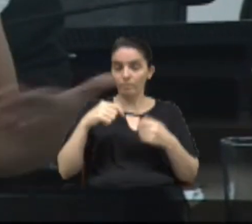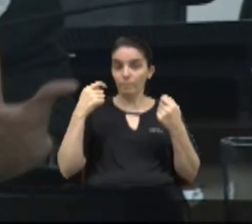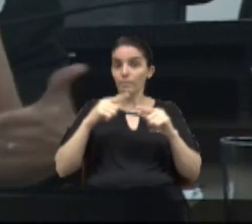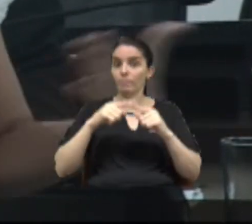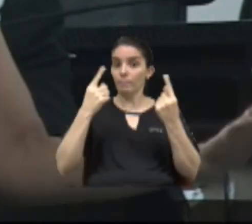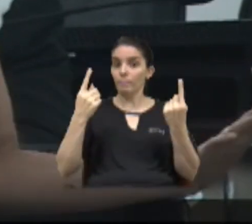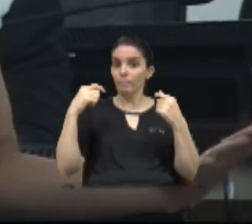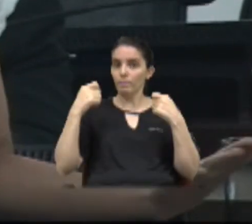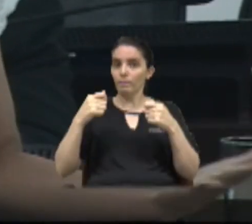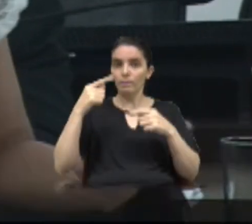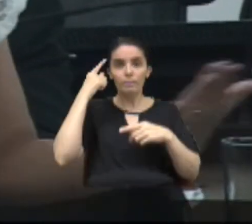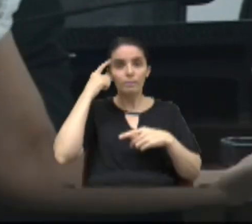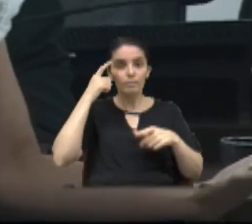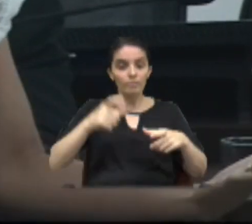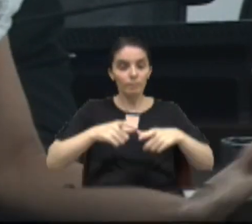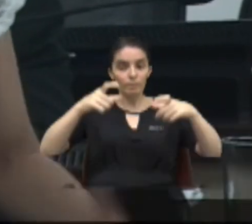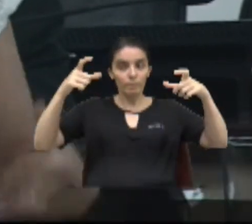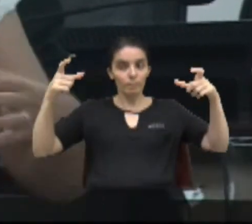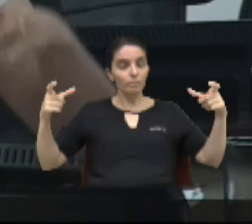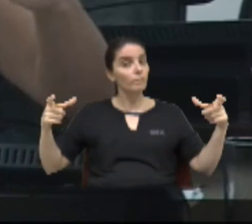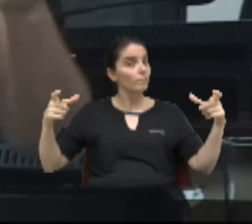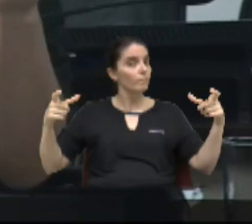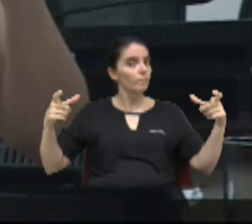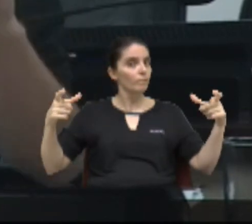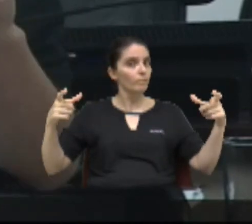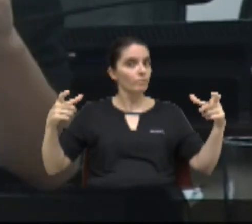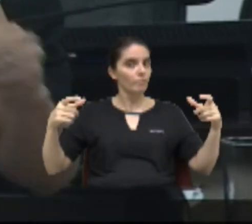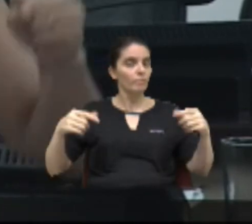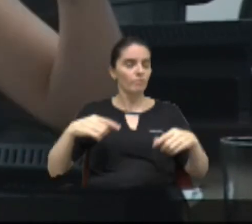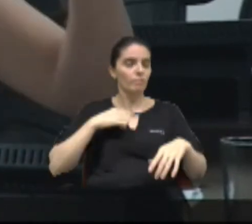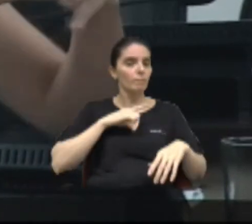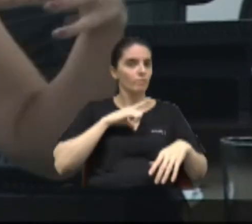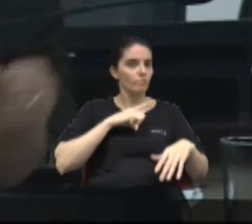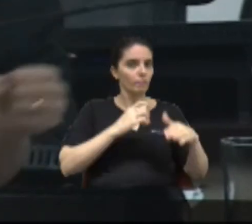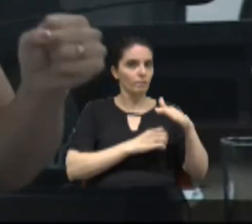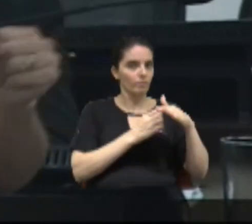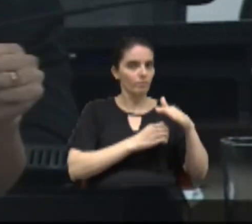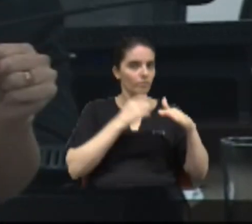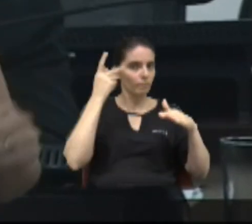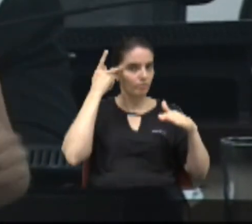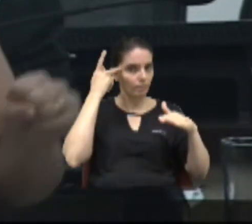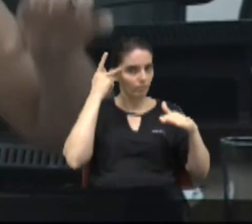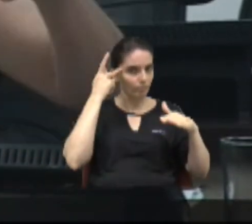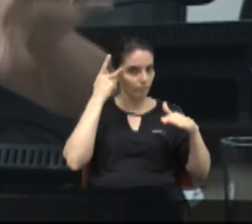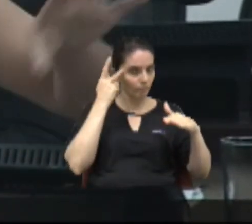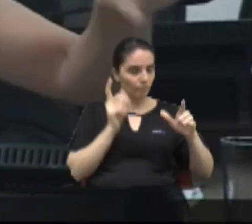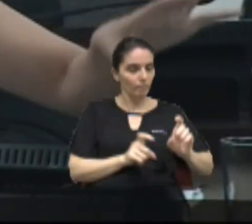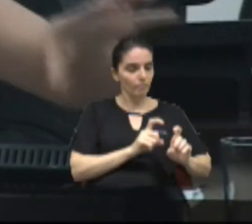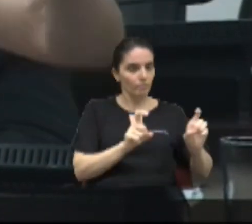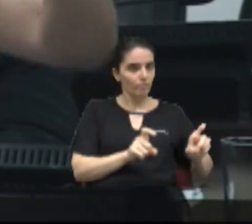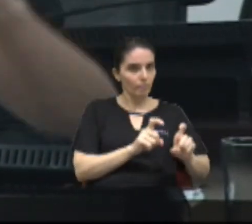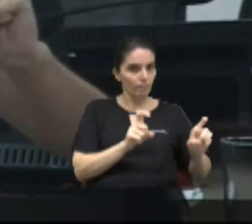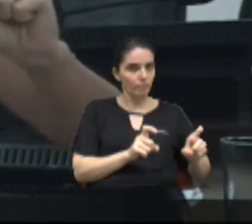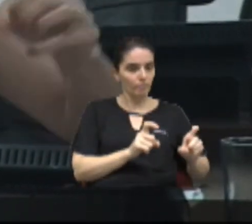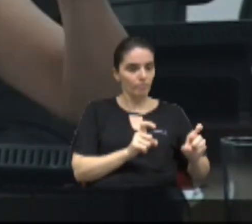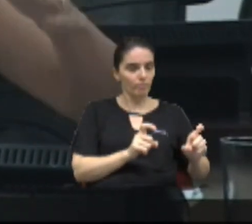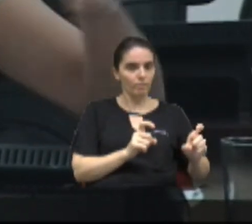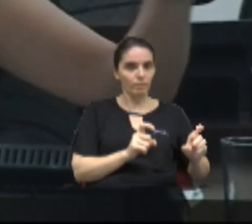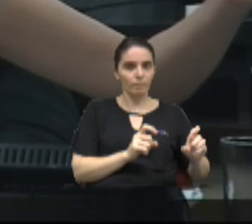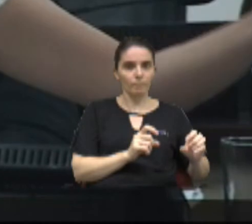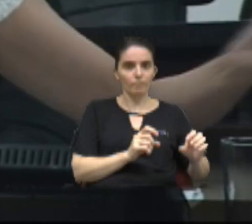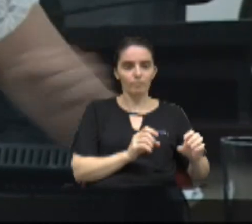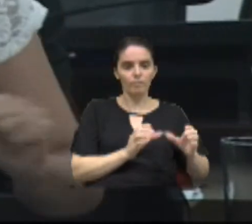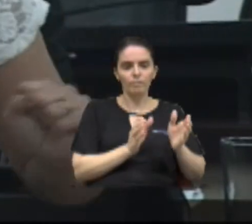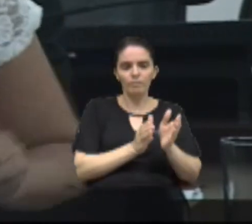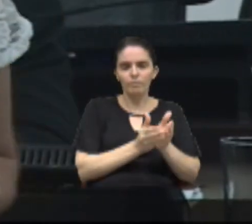macro, porque nós não temos essa vivência macro. Mas tinha lá uma empresa em São Paulo, ligada à área de informática, casa assistencial X. Quanto que